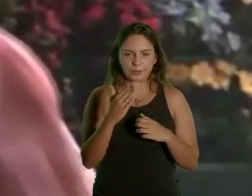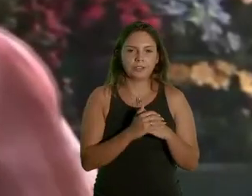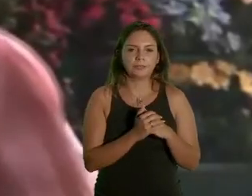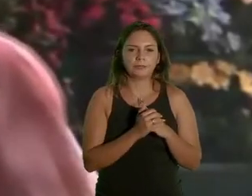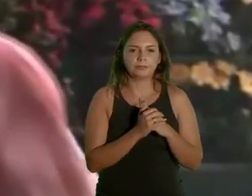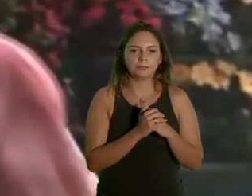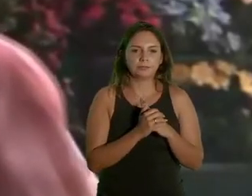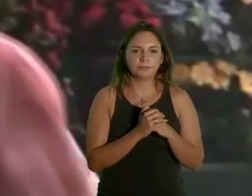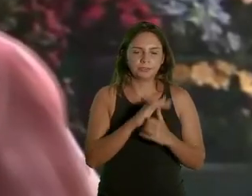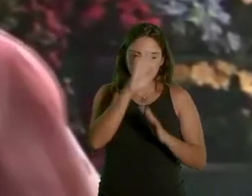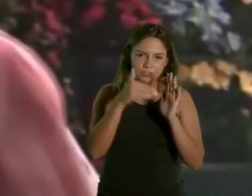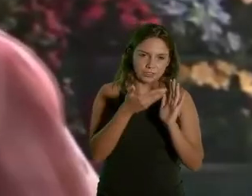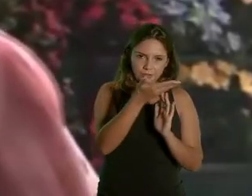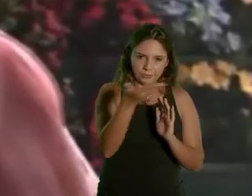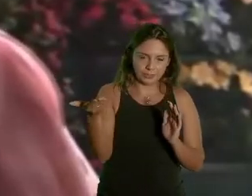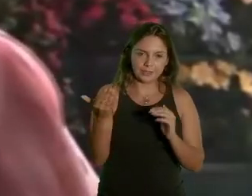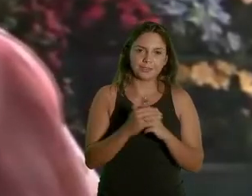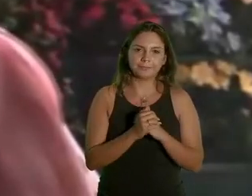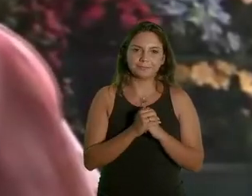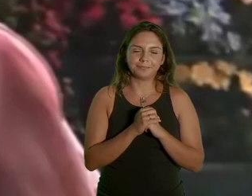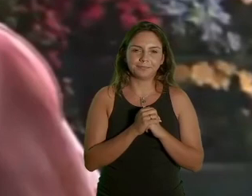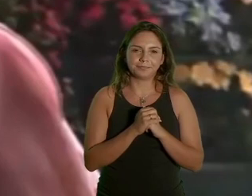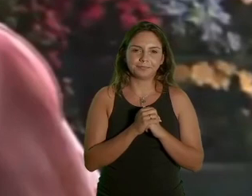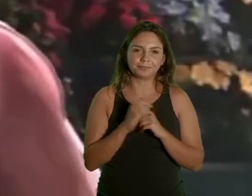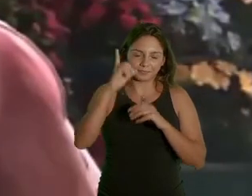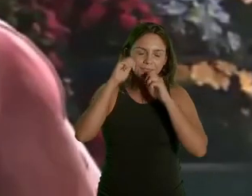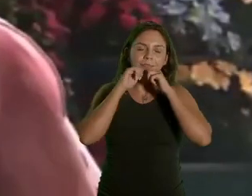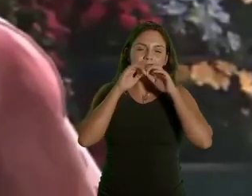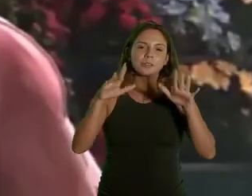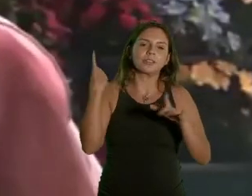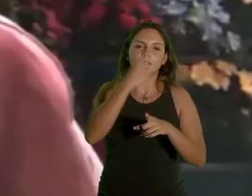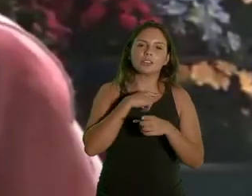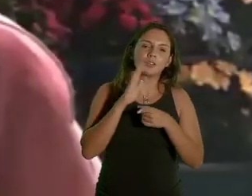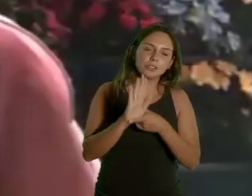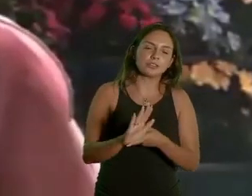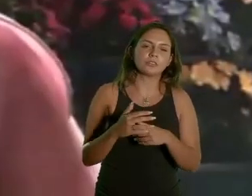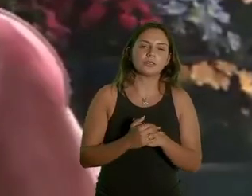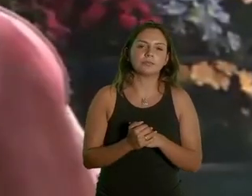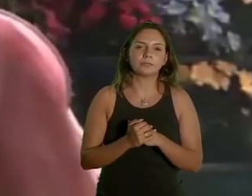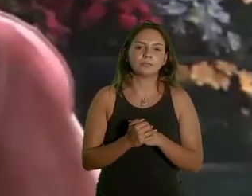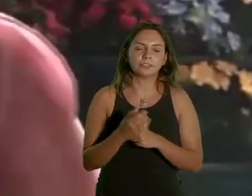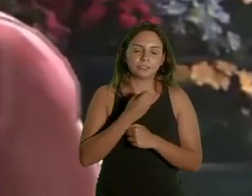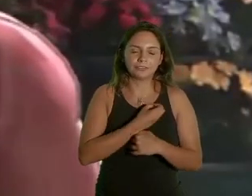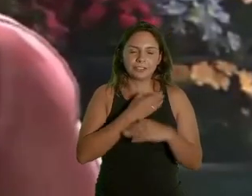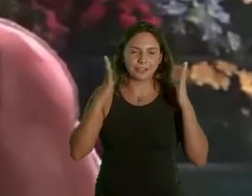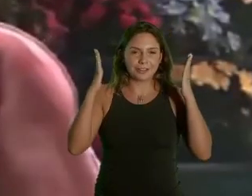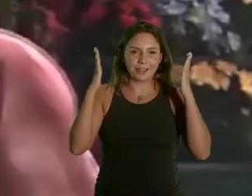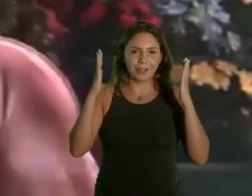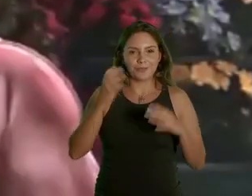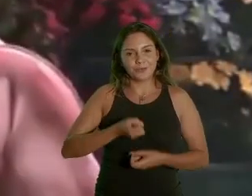obrigada a todos vocês. Que Deus nos ajude e viva a